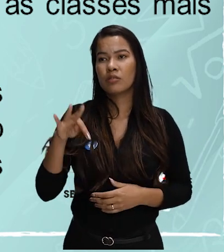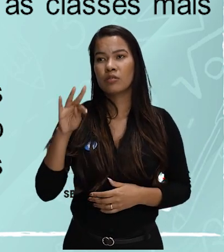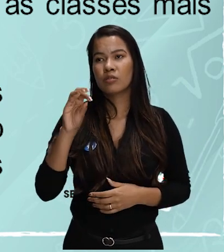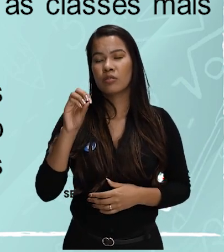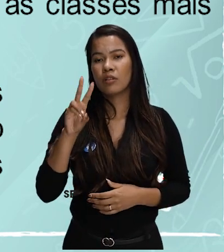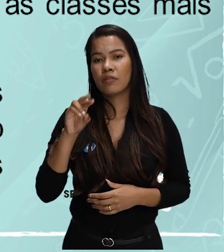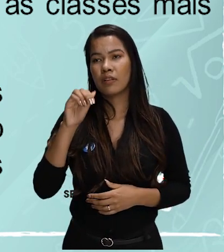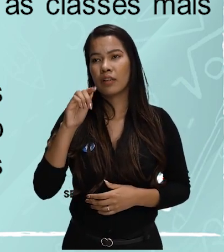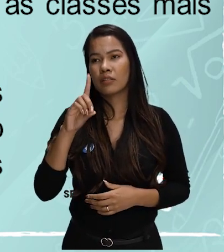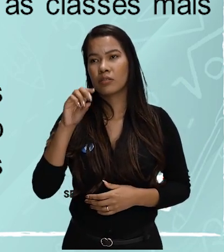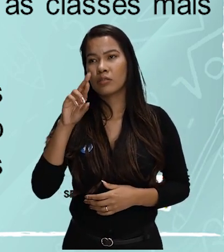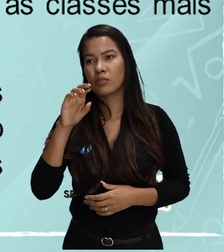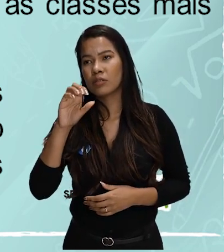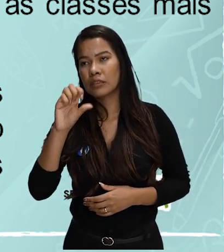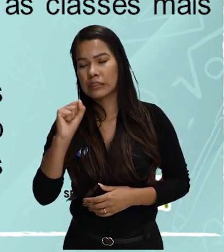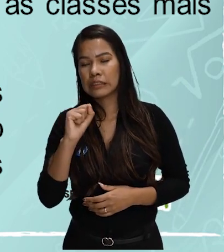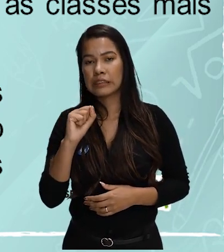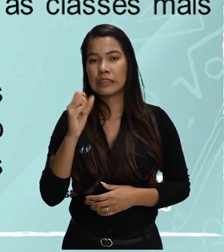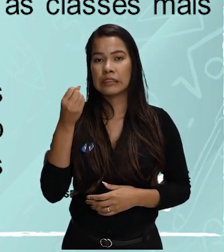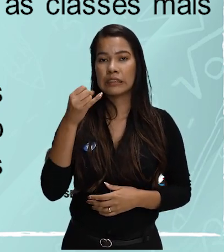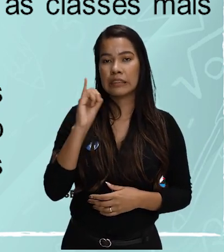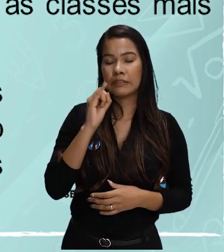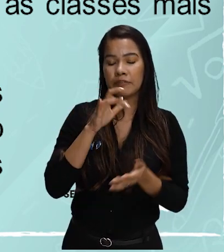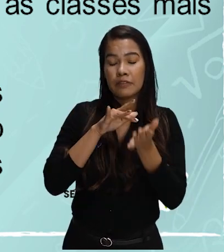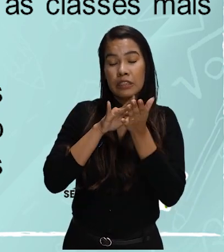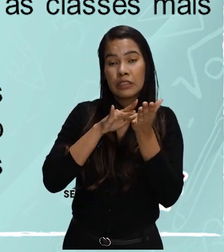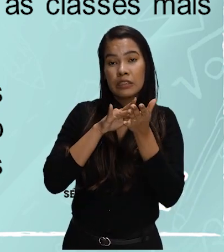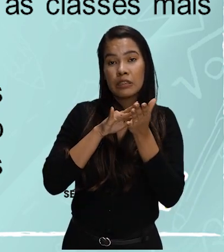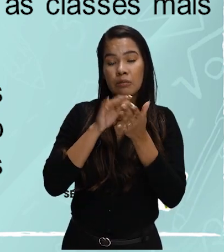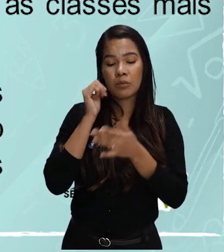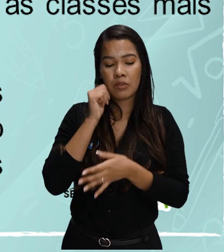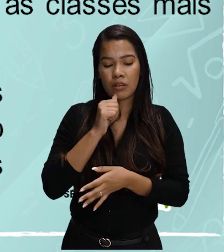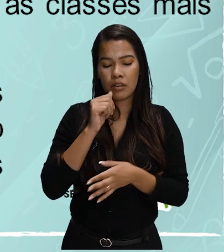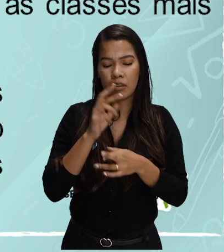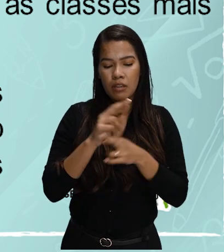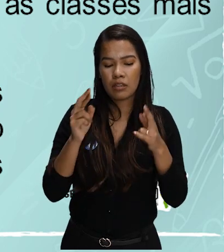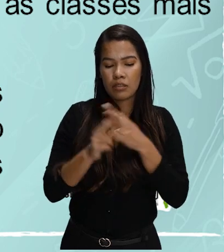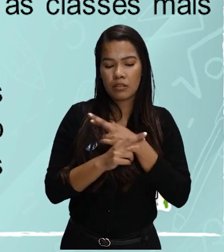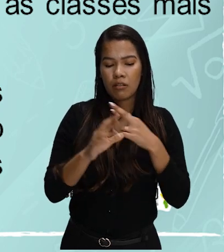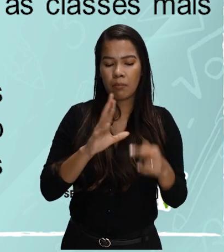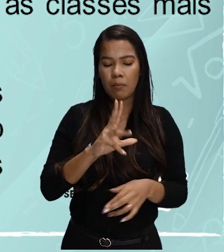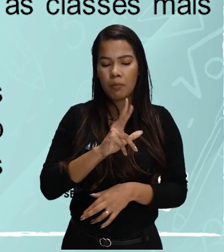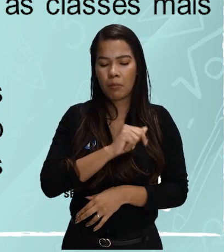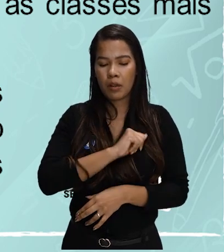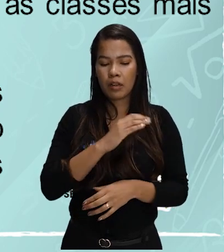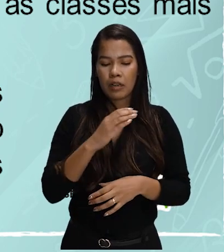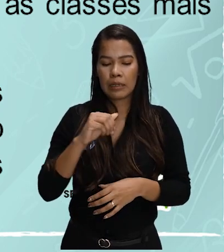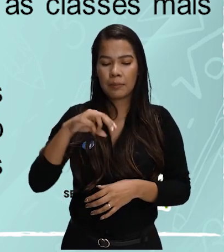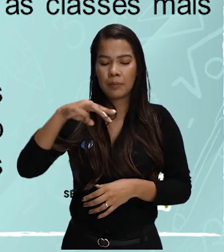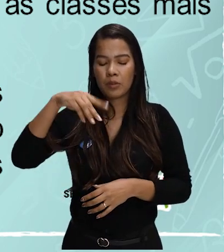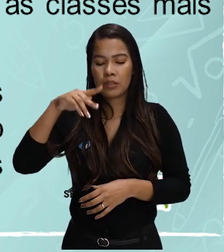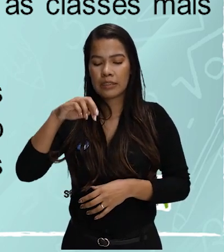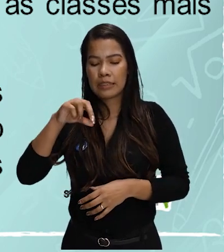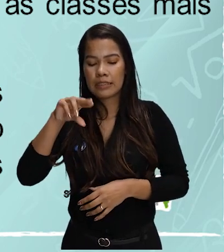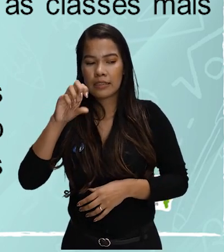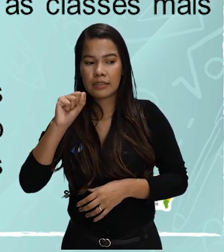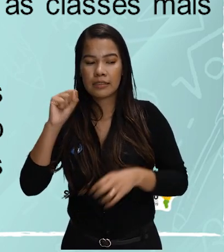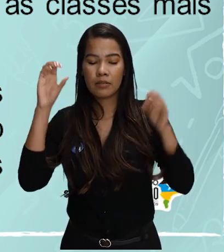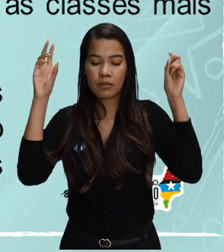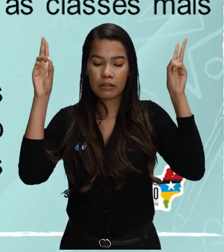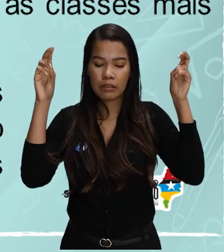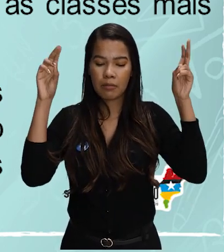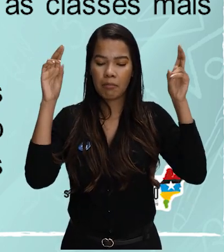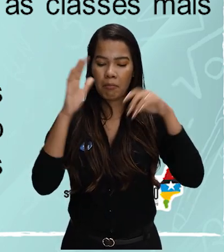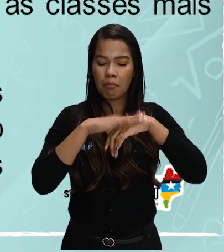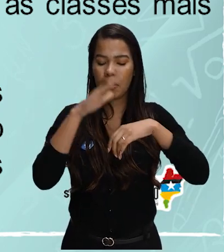eu lírico da canção. A relação amorosa dos camponeses era o tema central e era através desse tipo de trova que a linguagem